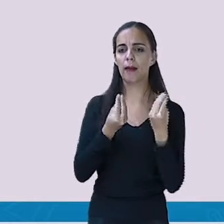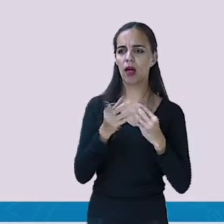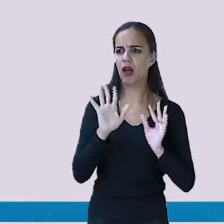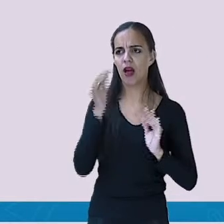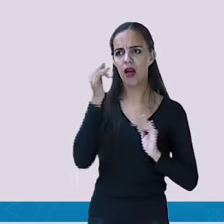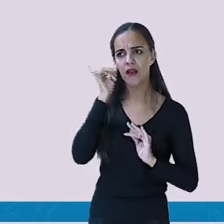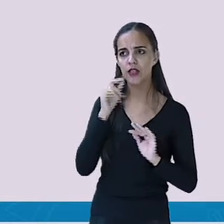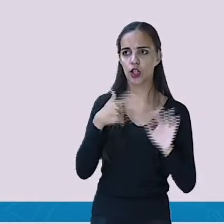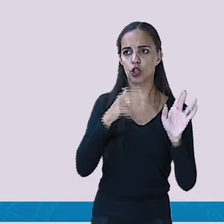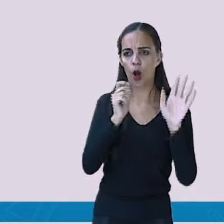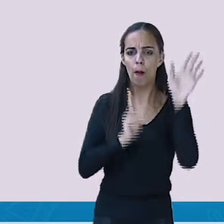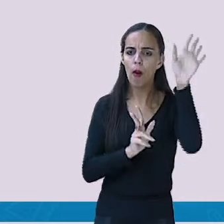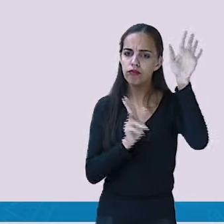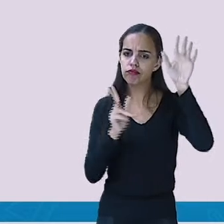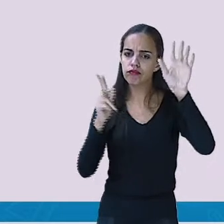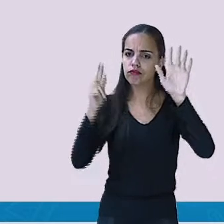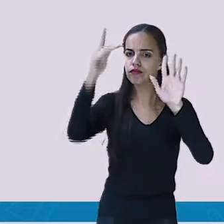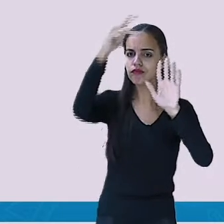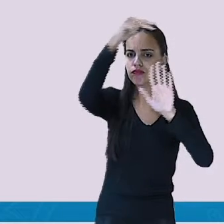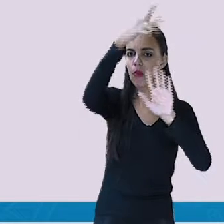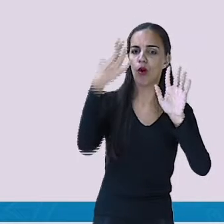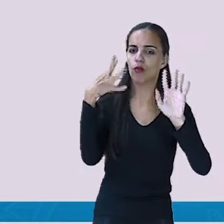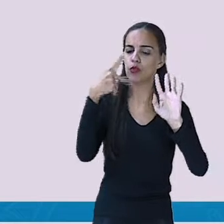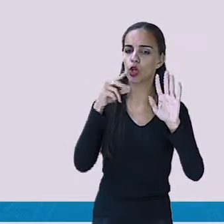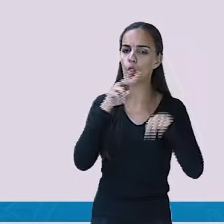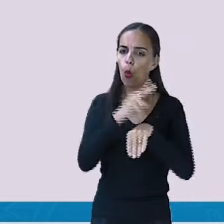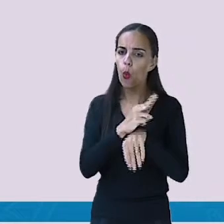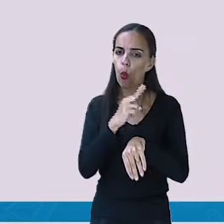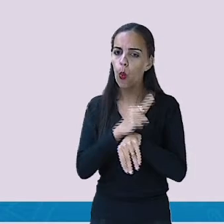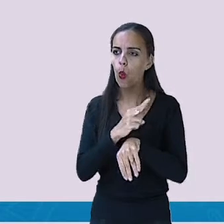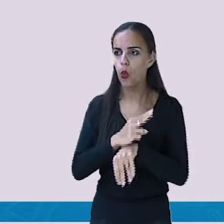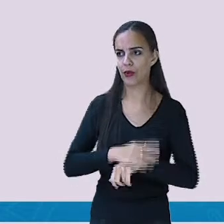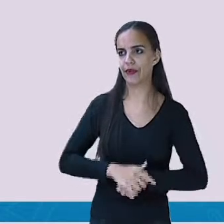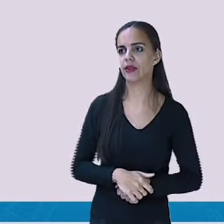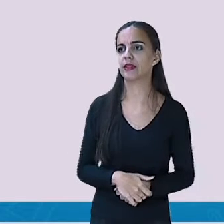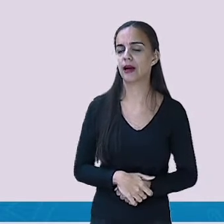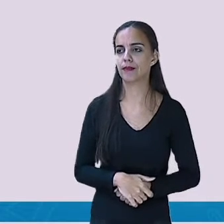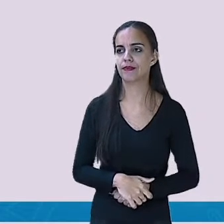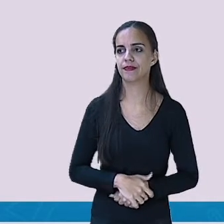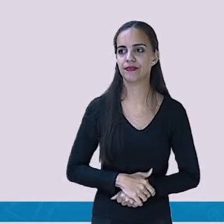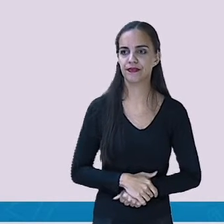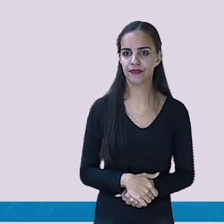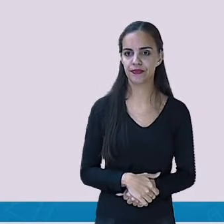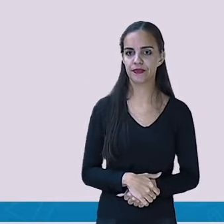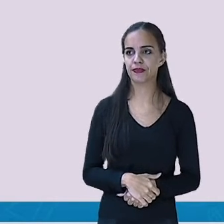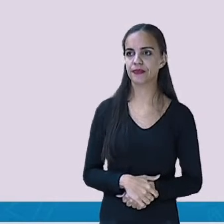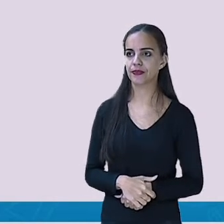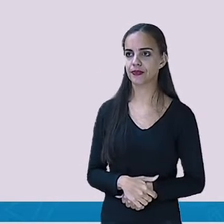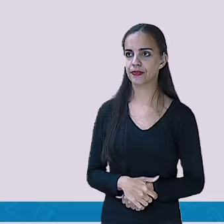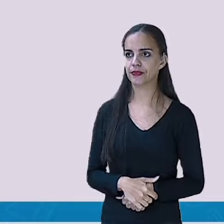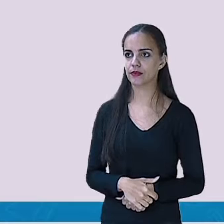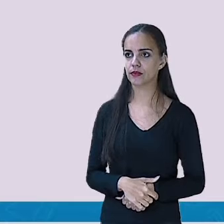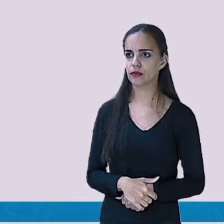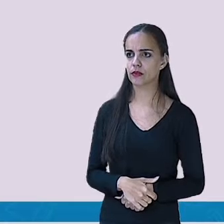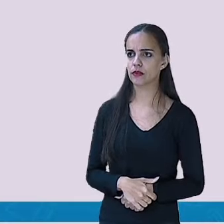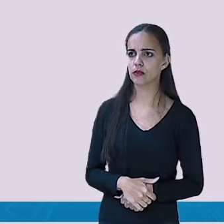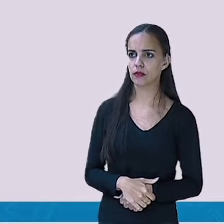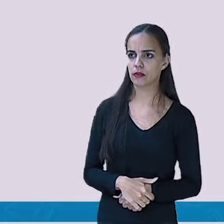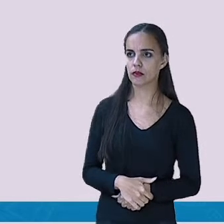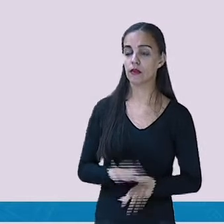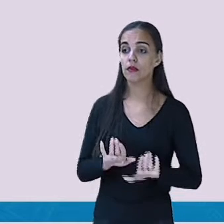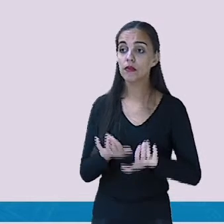São atitudes simples, mas são atitudes que fazem diferença.